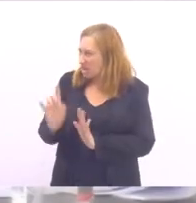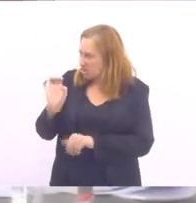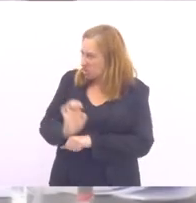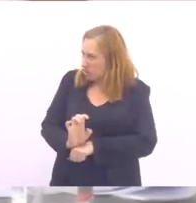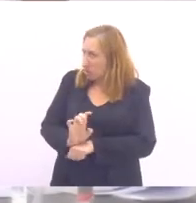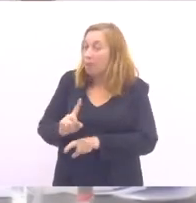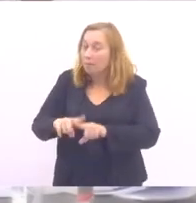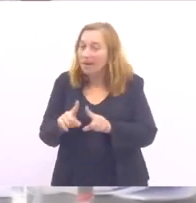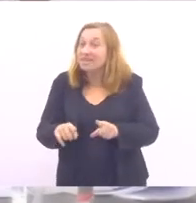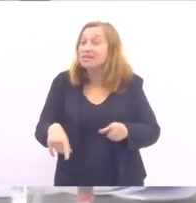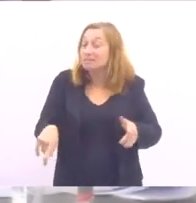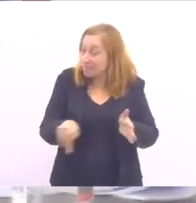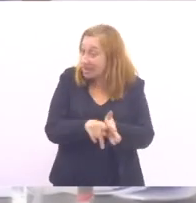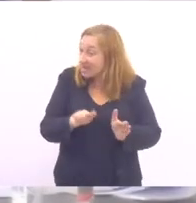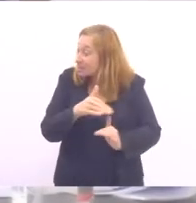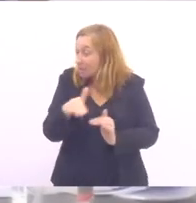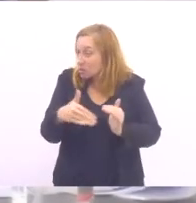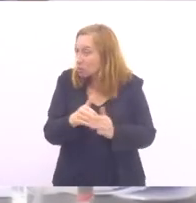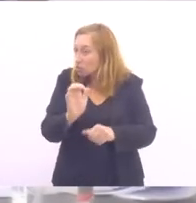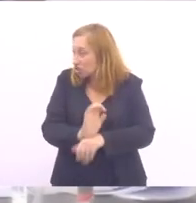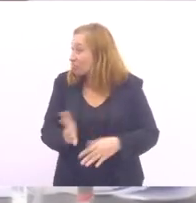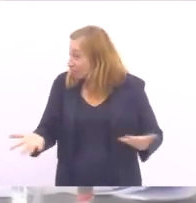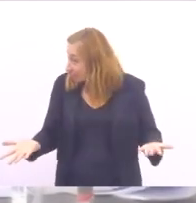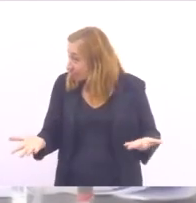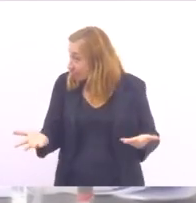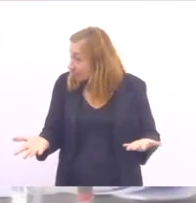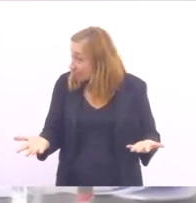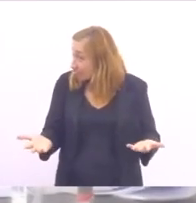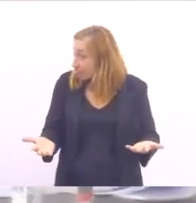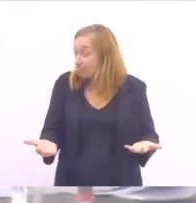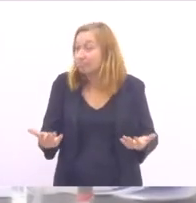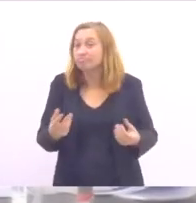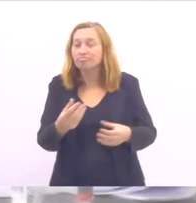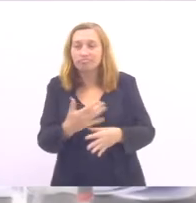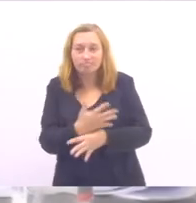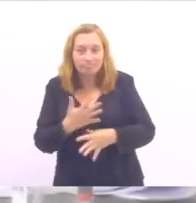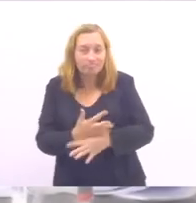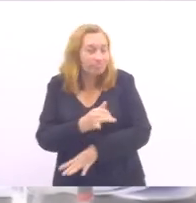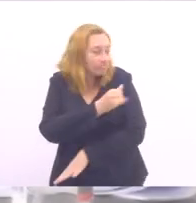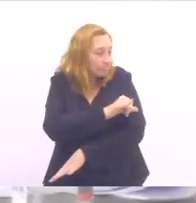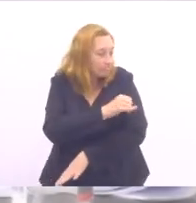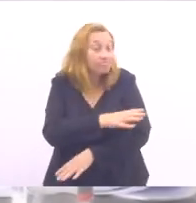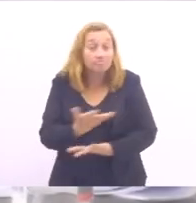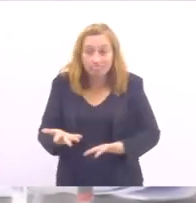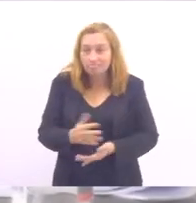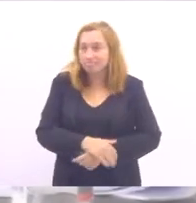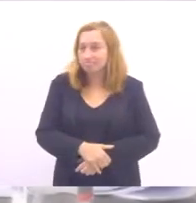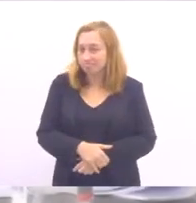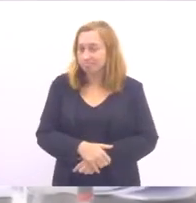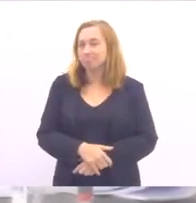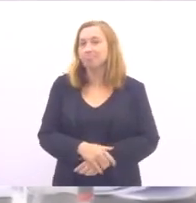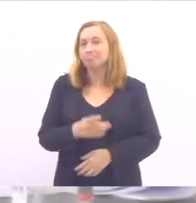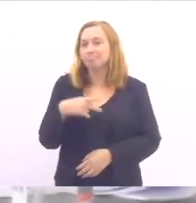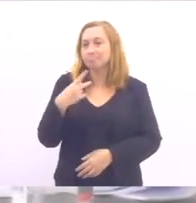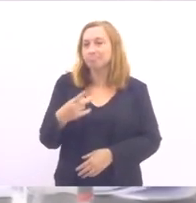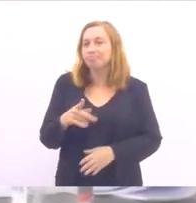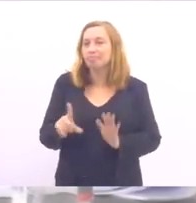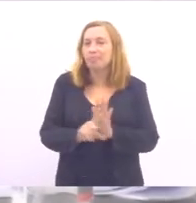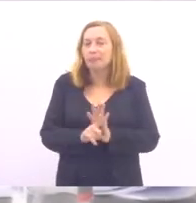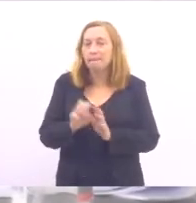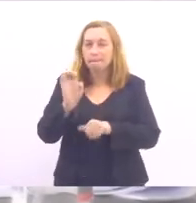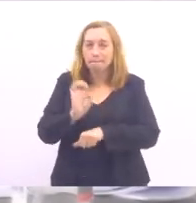estadual que vale para todo o estado. Inclusive para a cidade do Rio de Janeiro. Eu digo o seguinte, a lei é